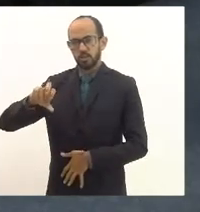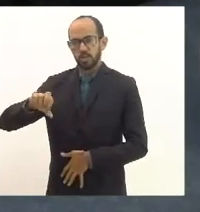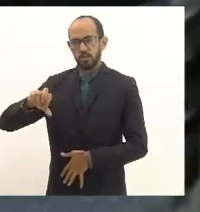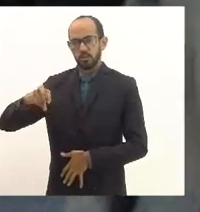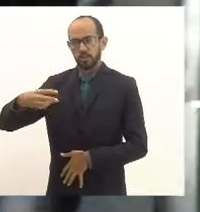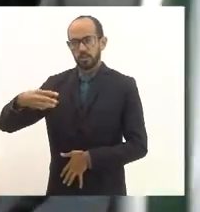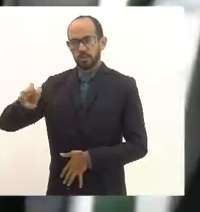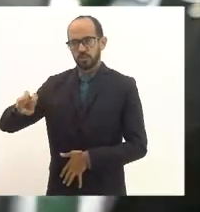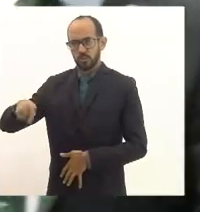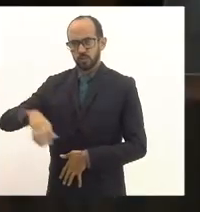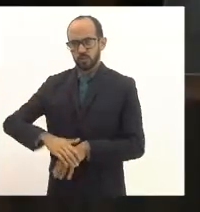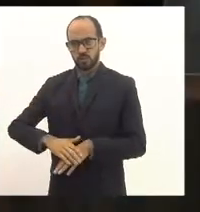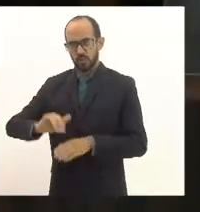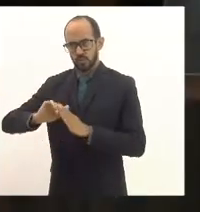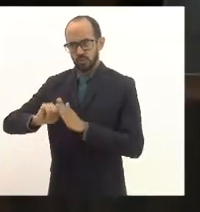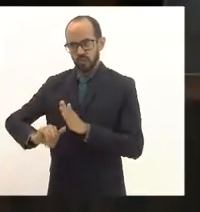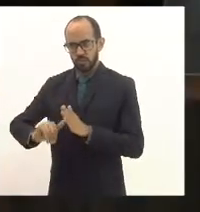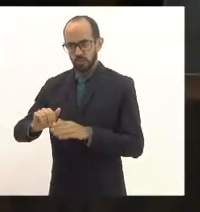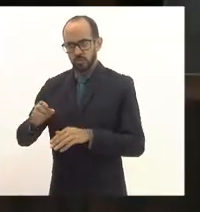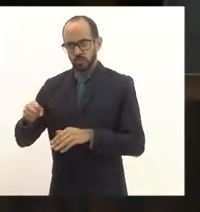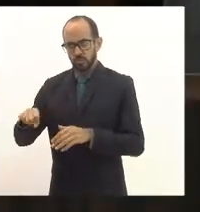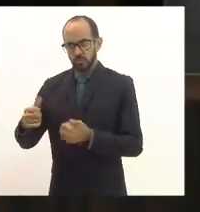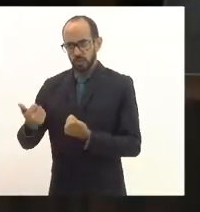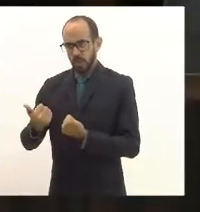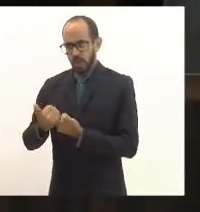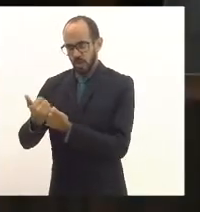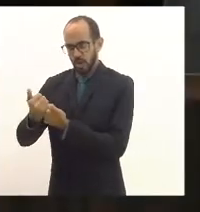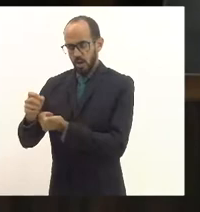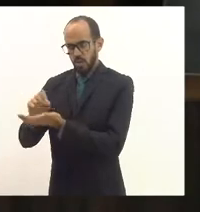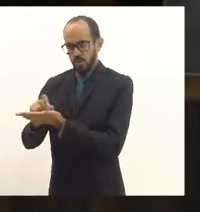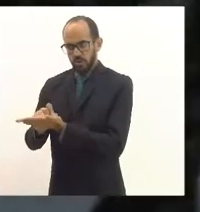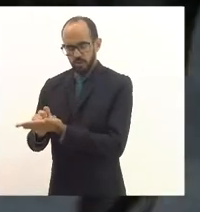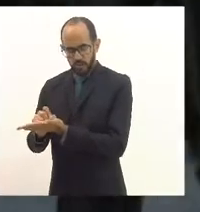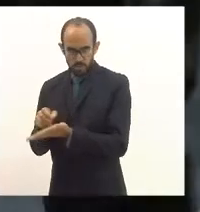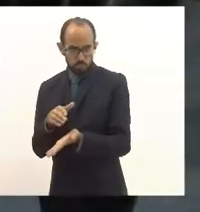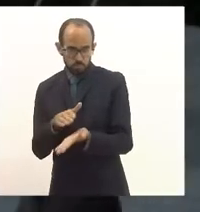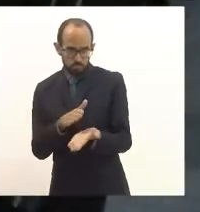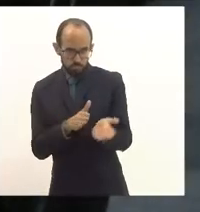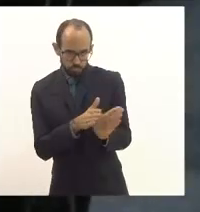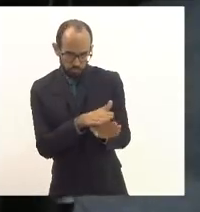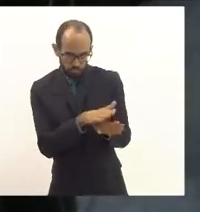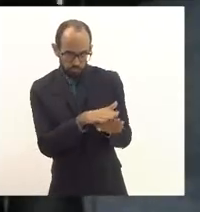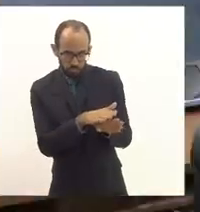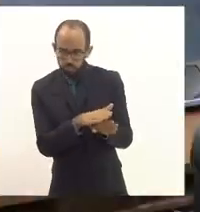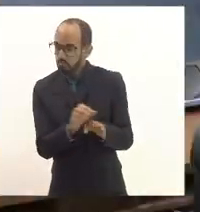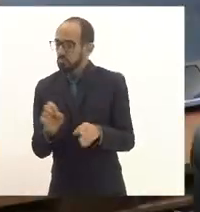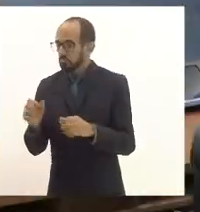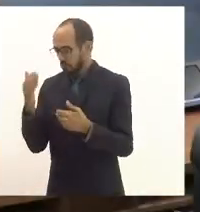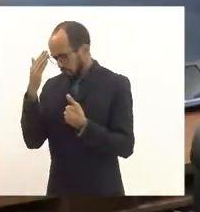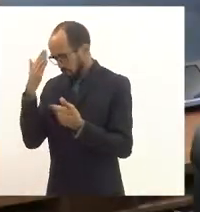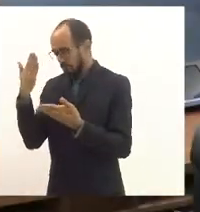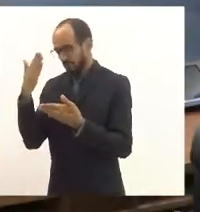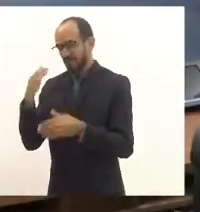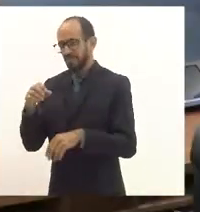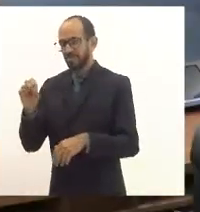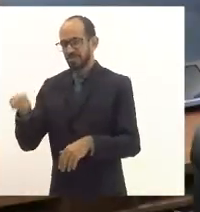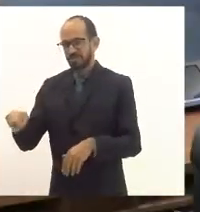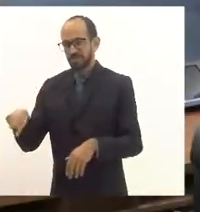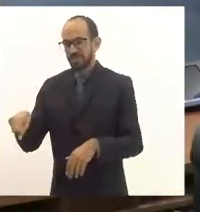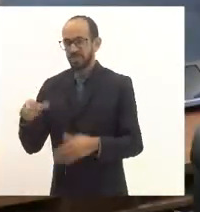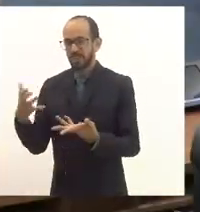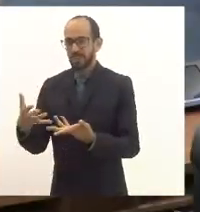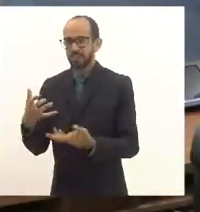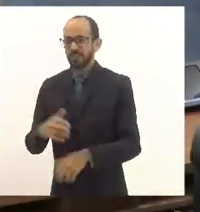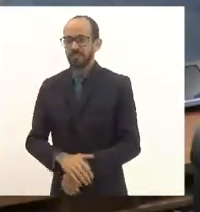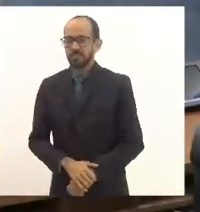5935/2022. Obrigado. Se Vossa Excelência quiser coautoria, estou concedendo a Vossa Excelência. Obrigado, com certeza. Tá. Então, Dani Monteiro.